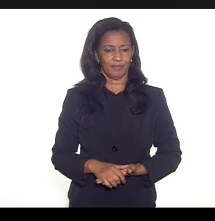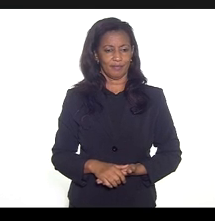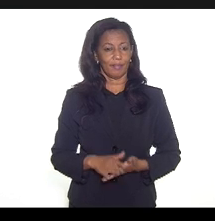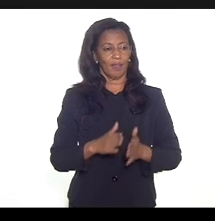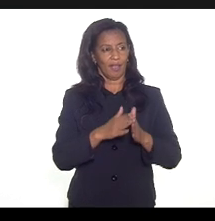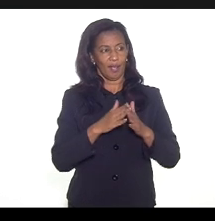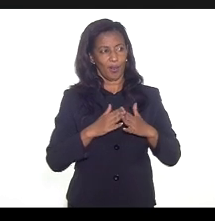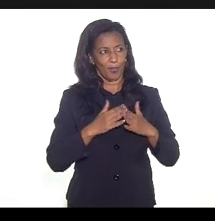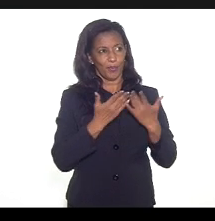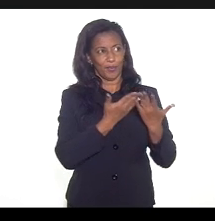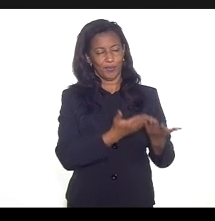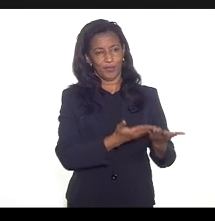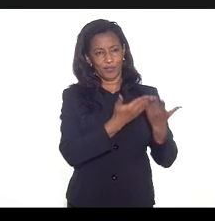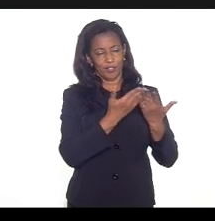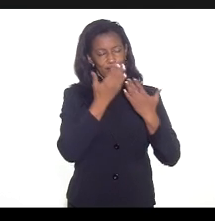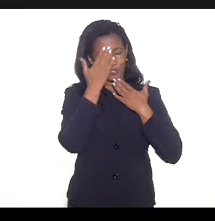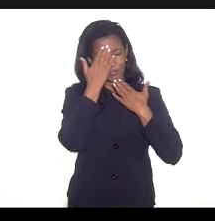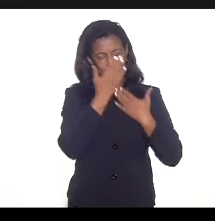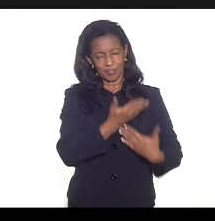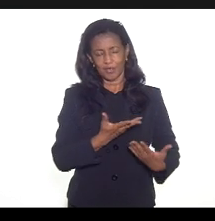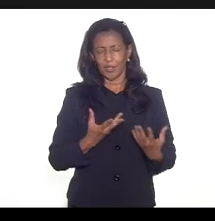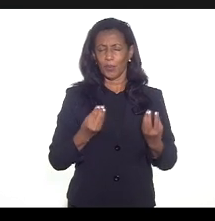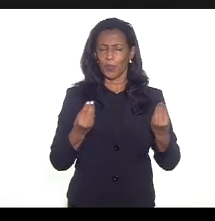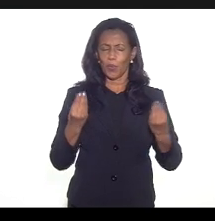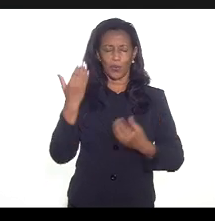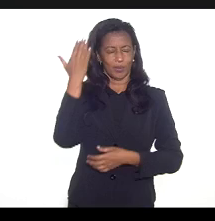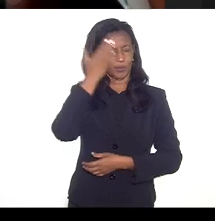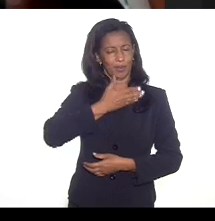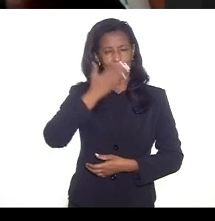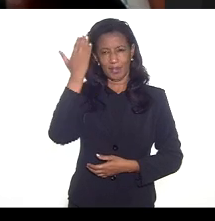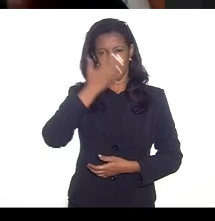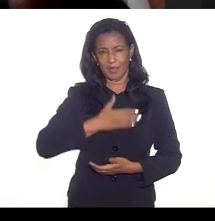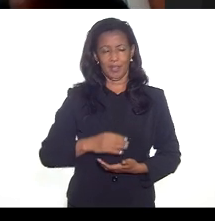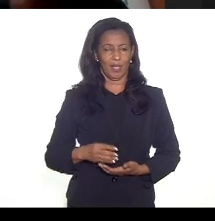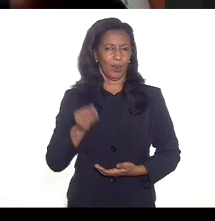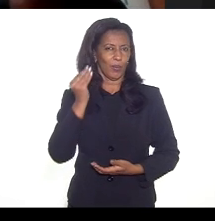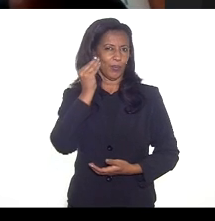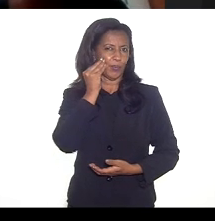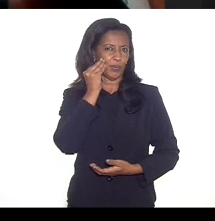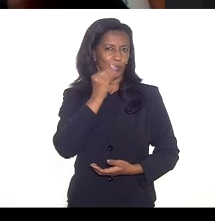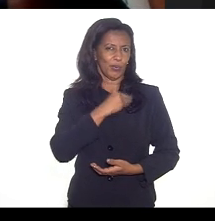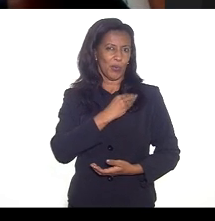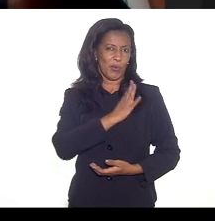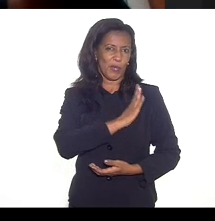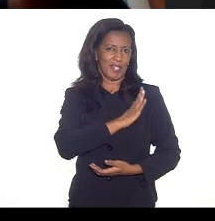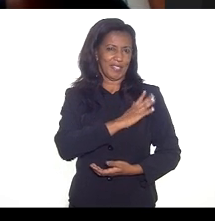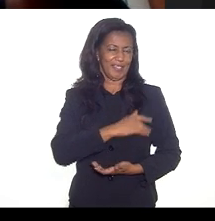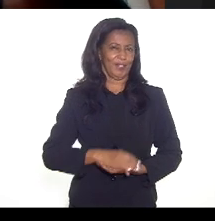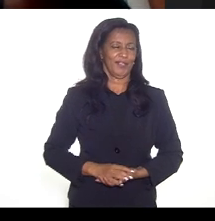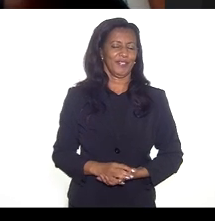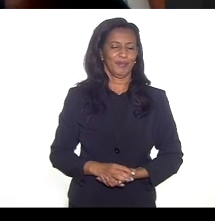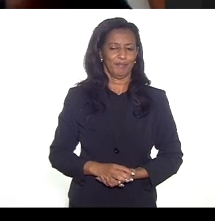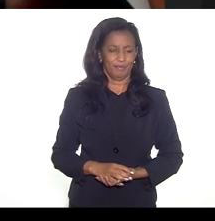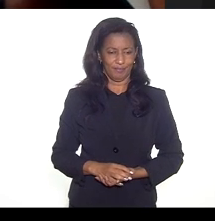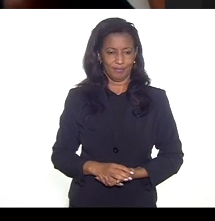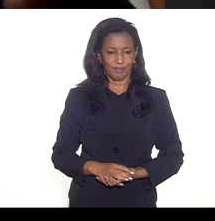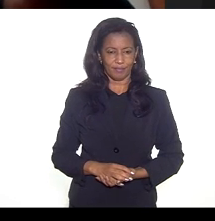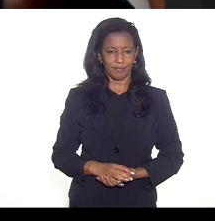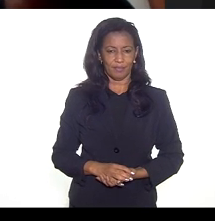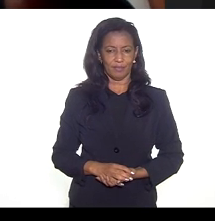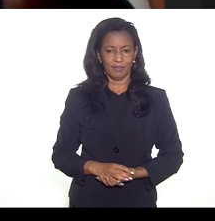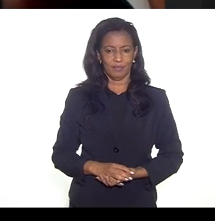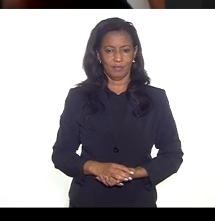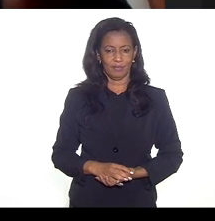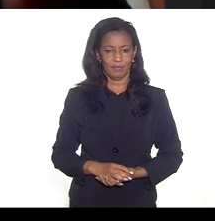por favor, te agradeço muito a sua presença. Um beijo no coração, tá, querida?